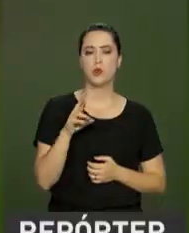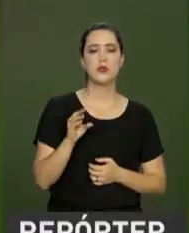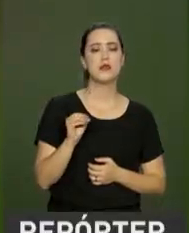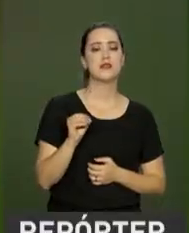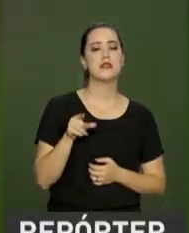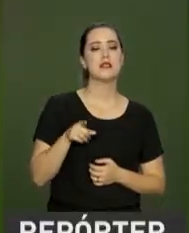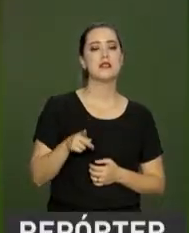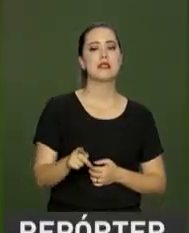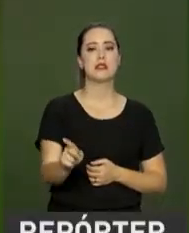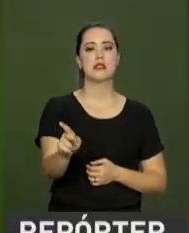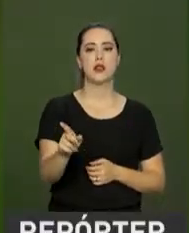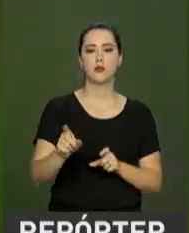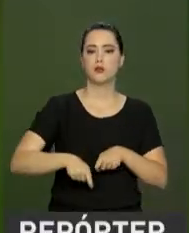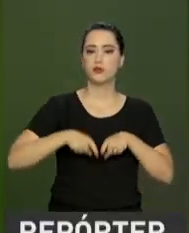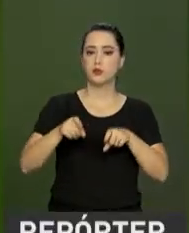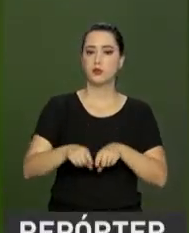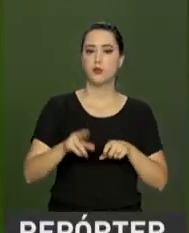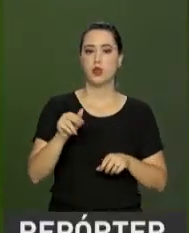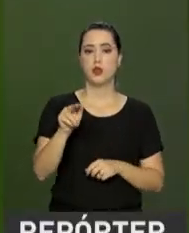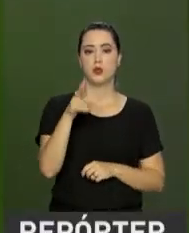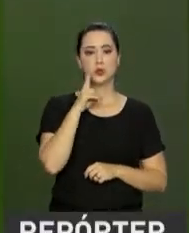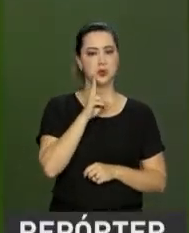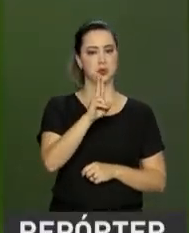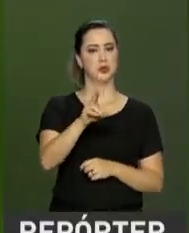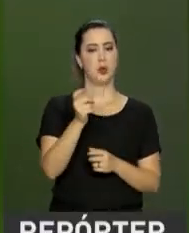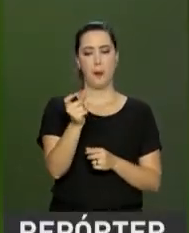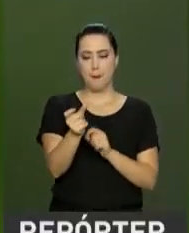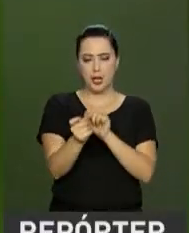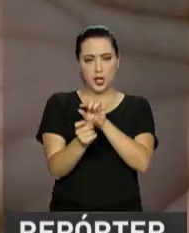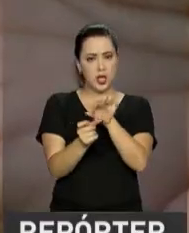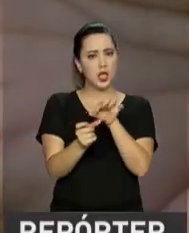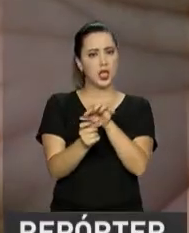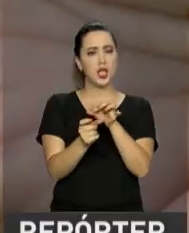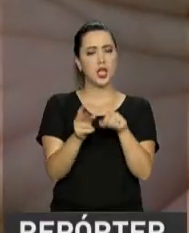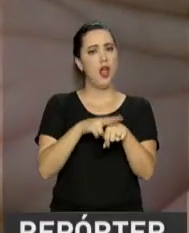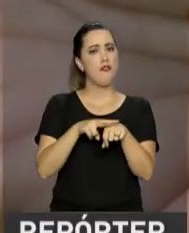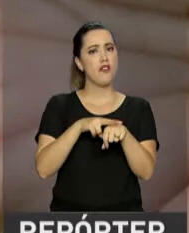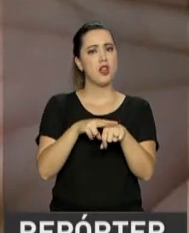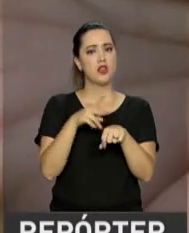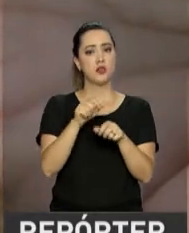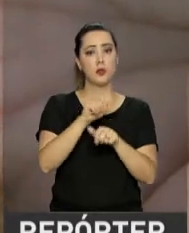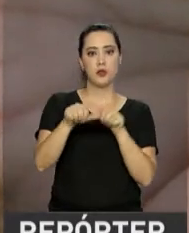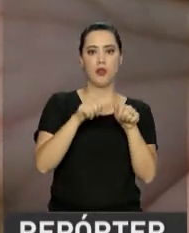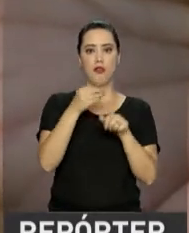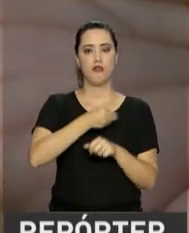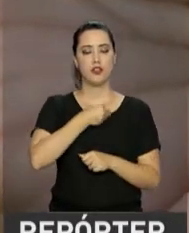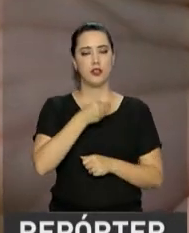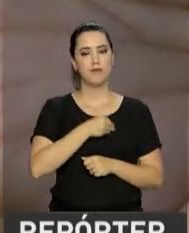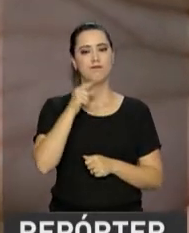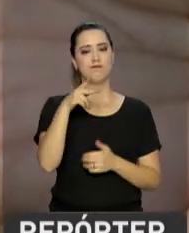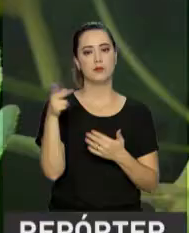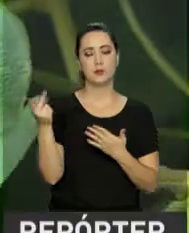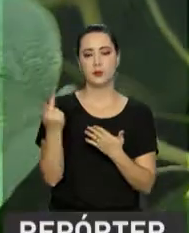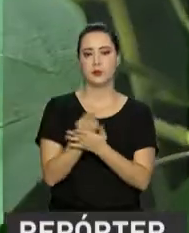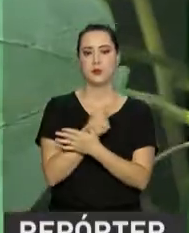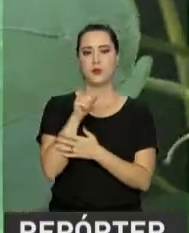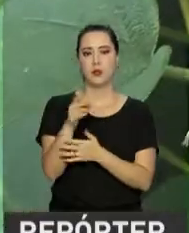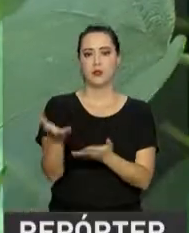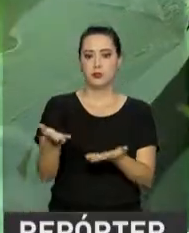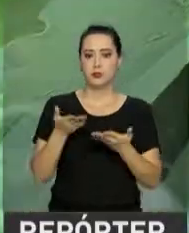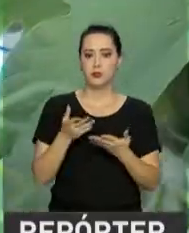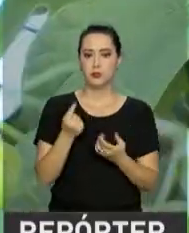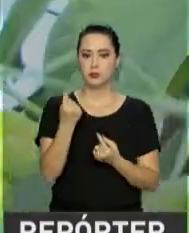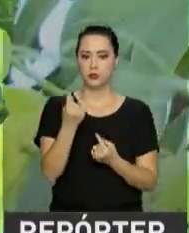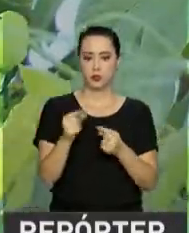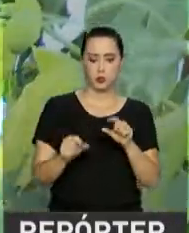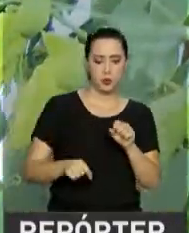mas ele nunca imaginou que uma fruta desde pequena e doce pudesse mudar sua vida foi o que aconteceu quando recebeu